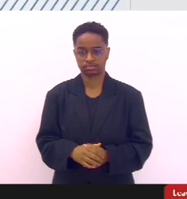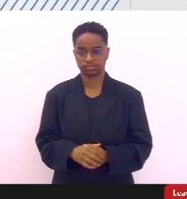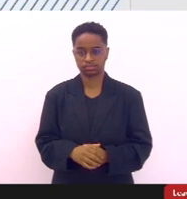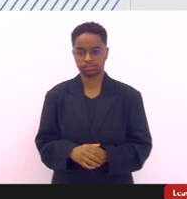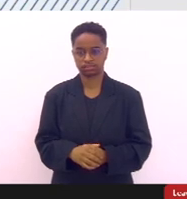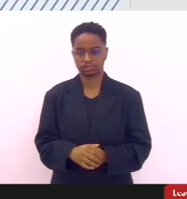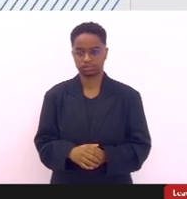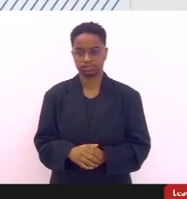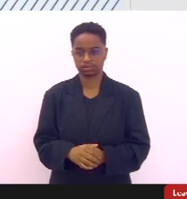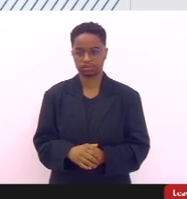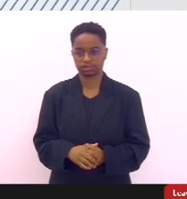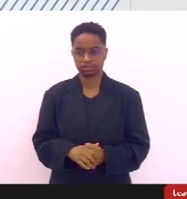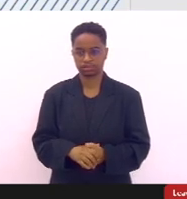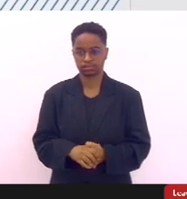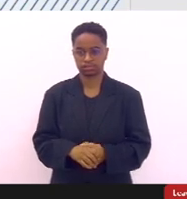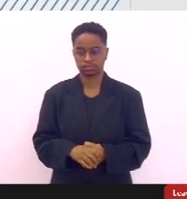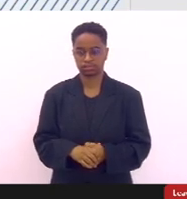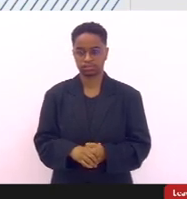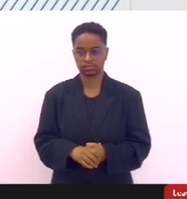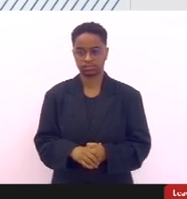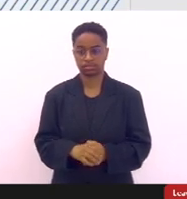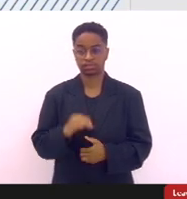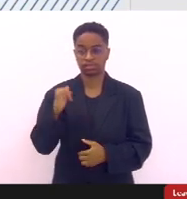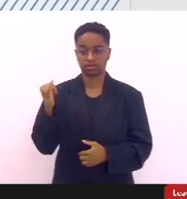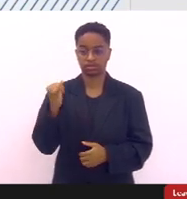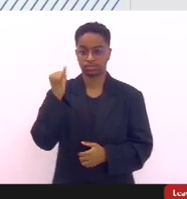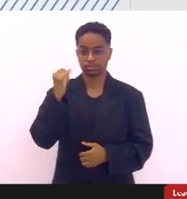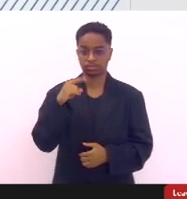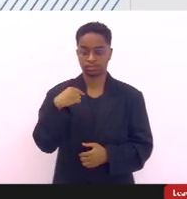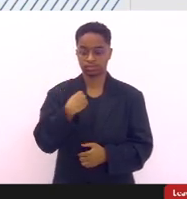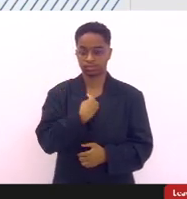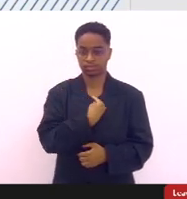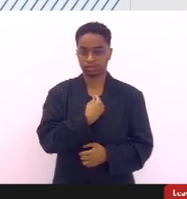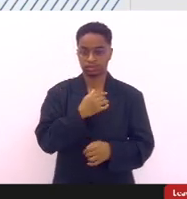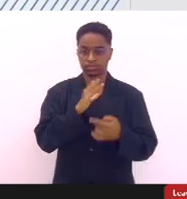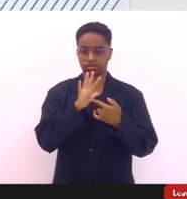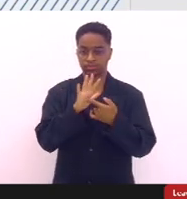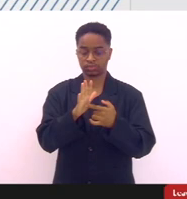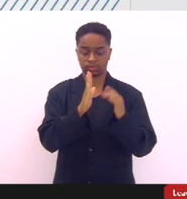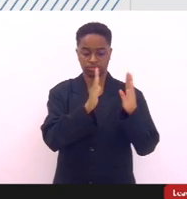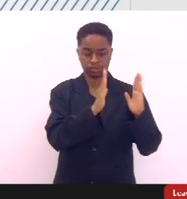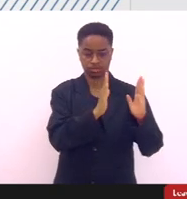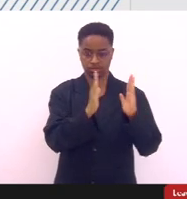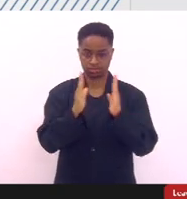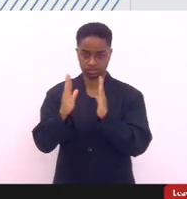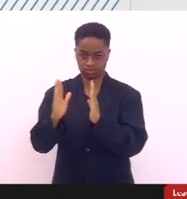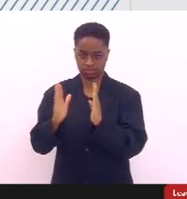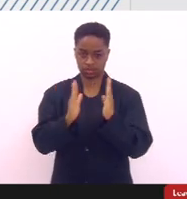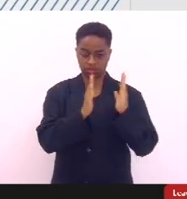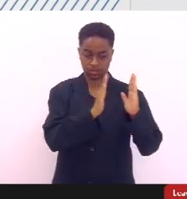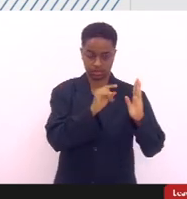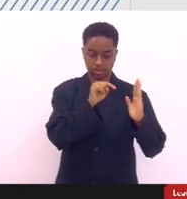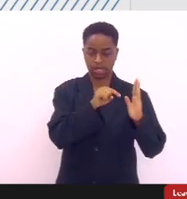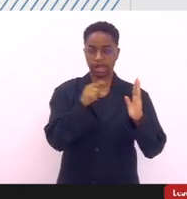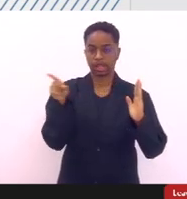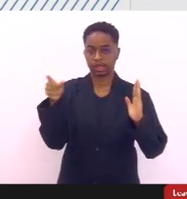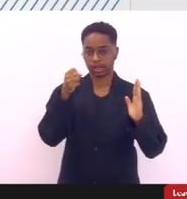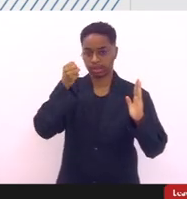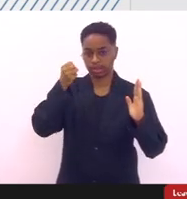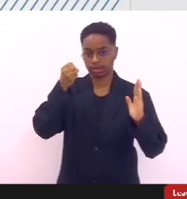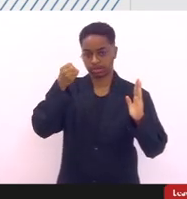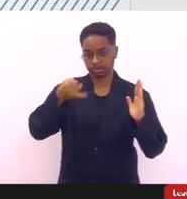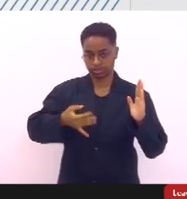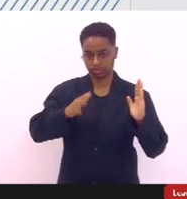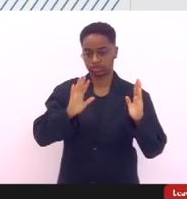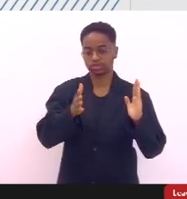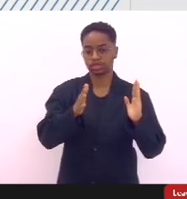Bom, é importante a gente colocar essas duas etapas que a gente está falando na primeira parte, em que a Karen apresentou, que está muito voltada